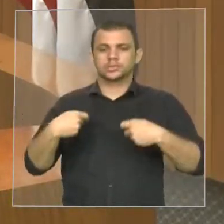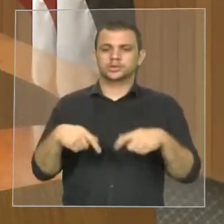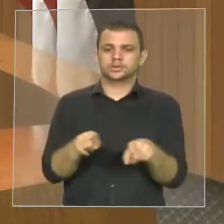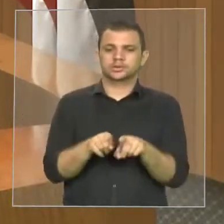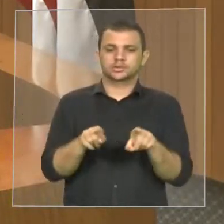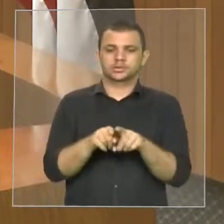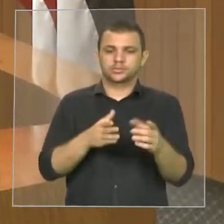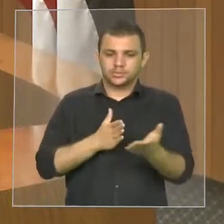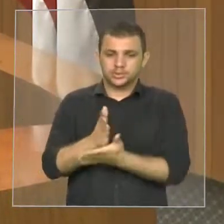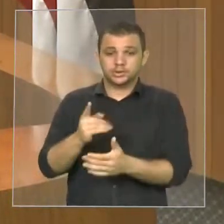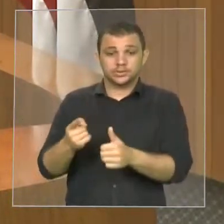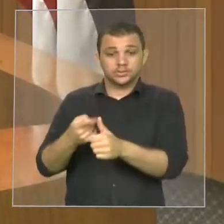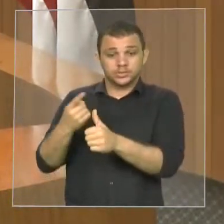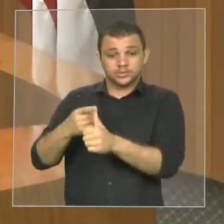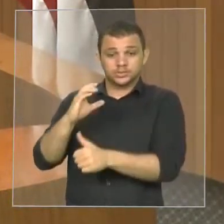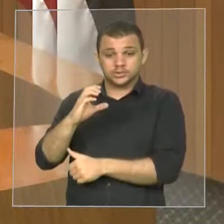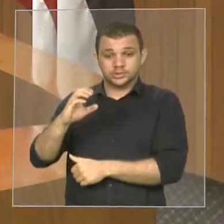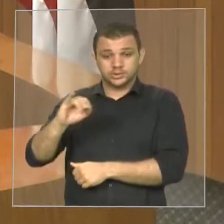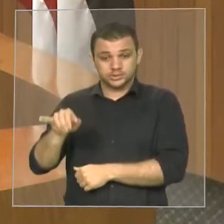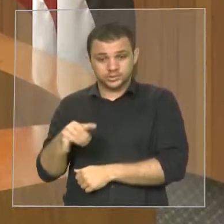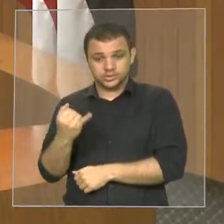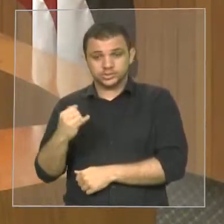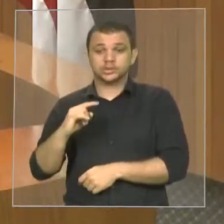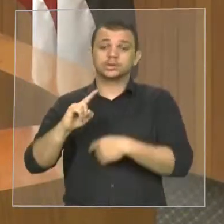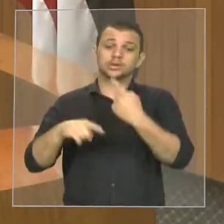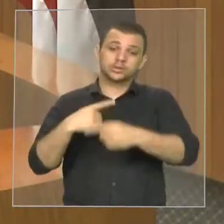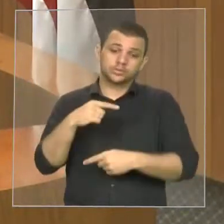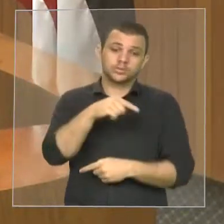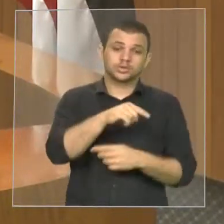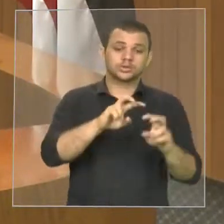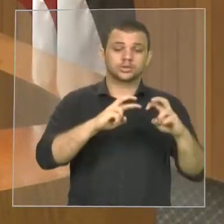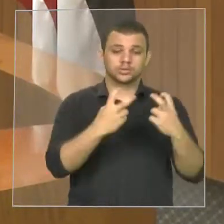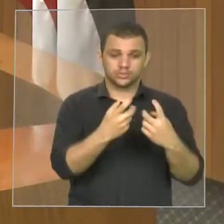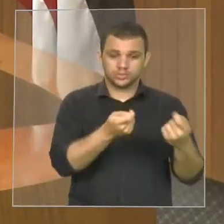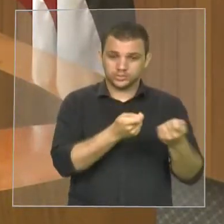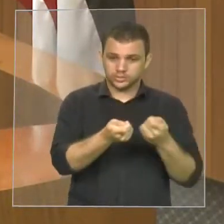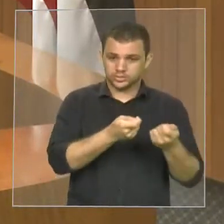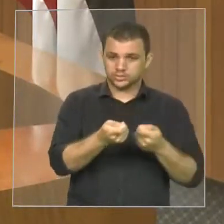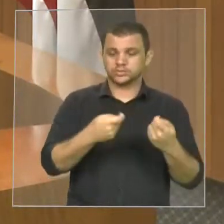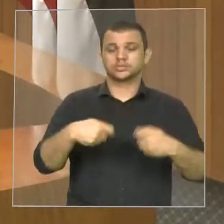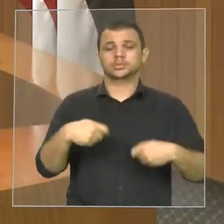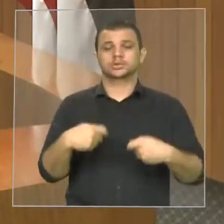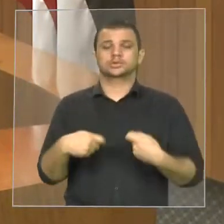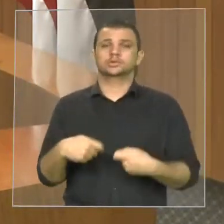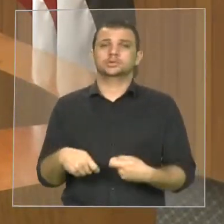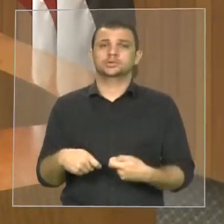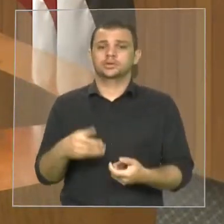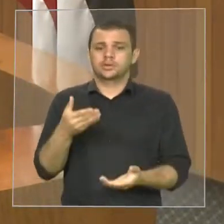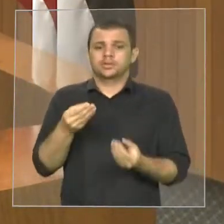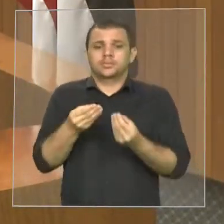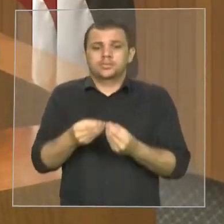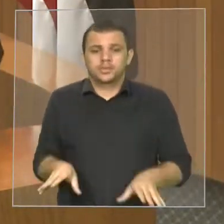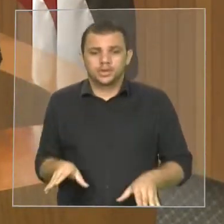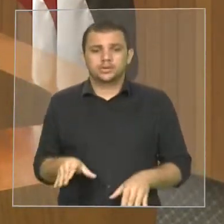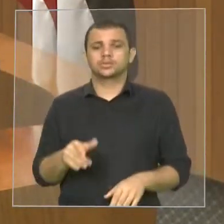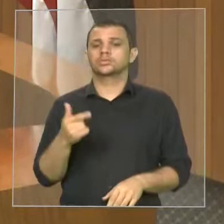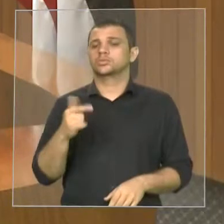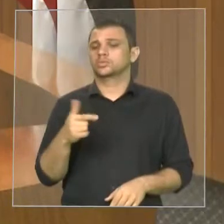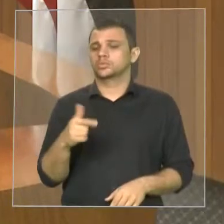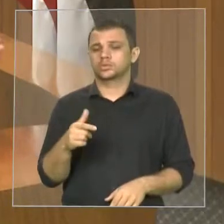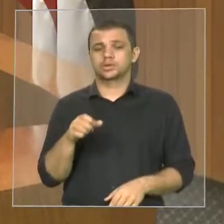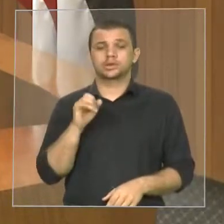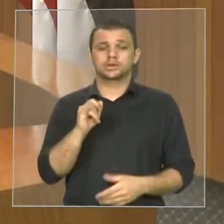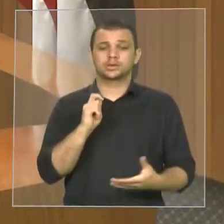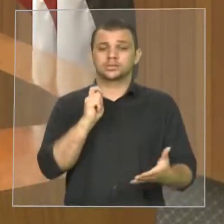primeiro na CCJ, depois na Comissão de Administração. Não há nenhum prejuízo ao não pagamento das pensões